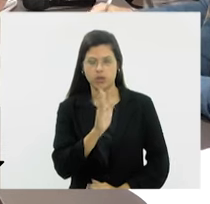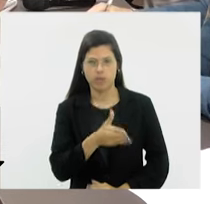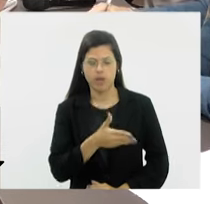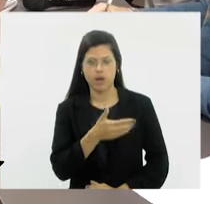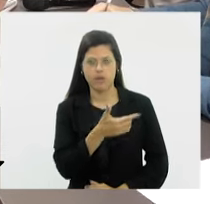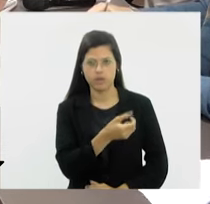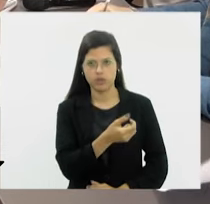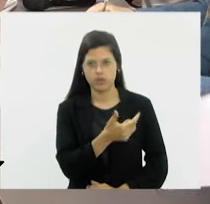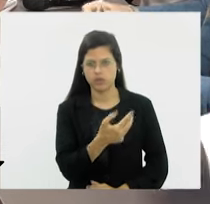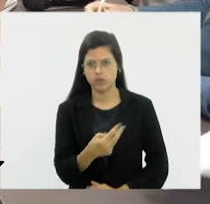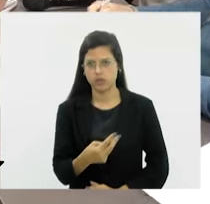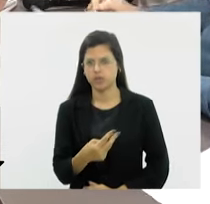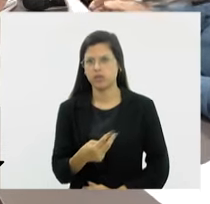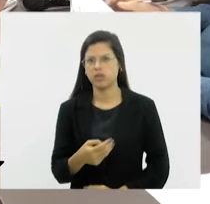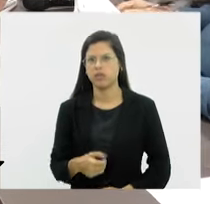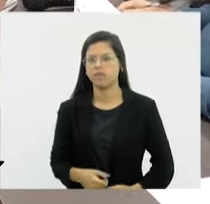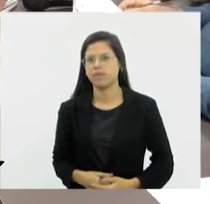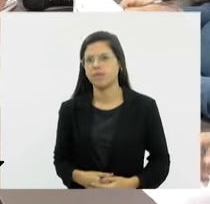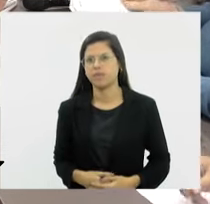2023, de...